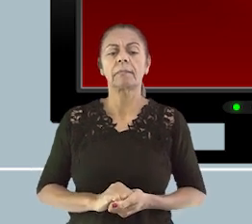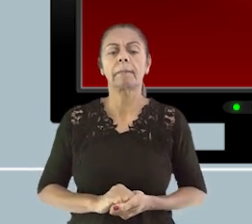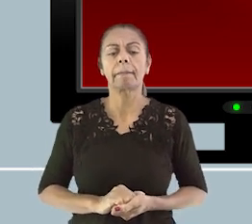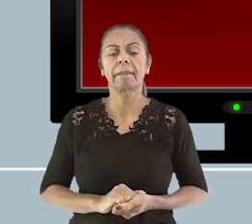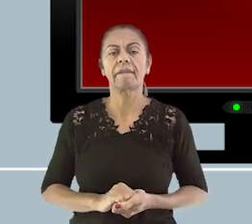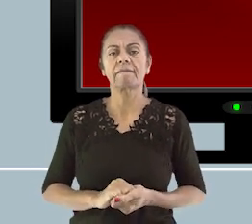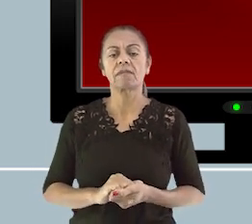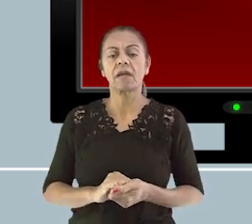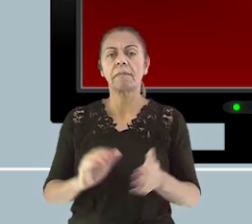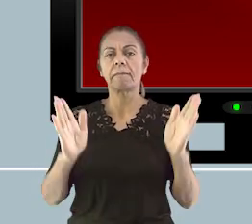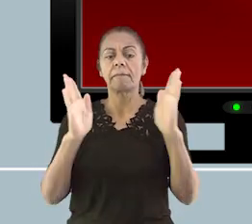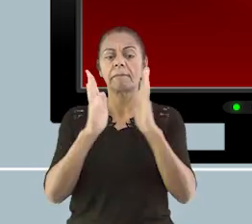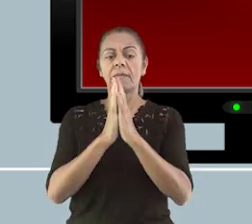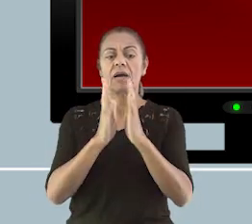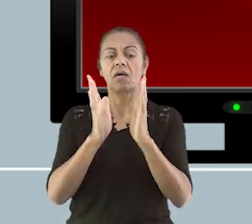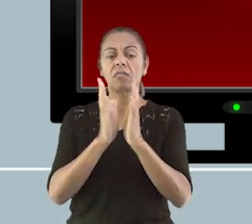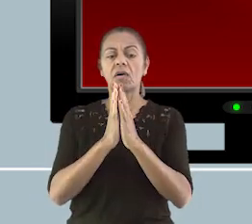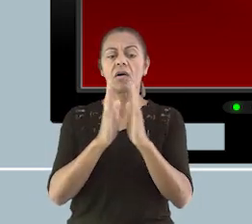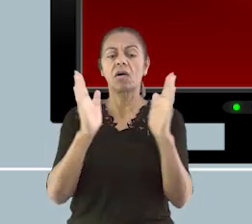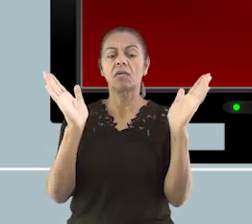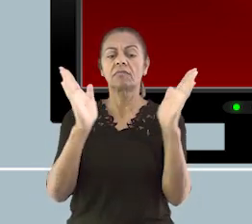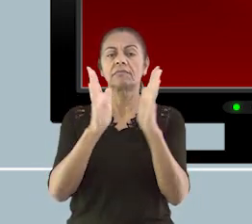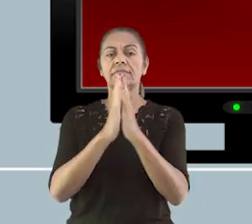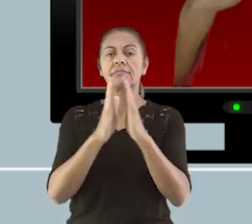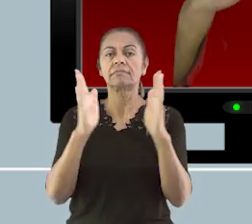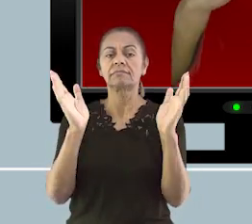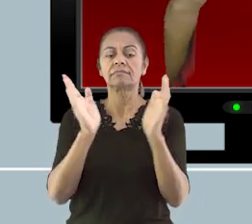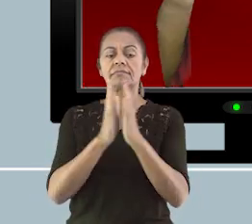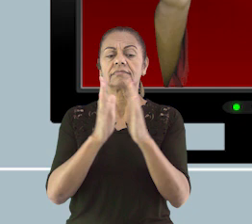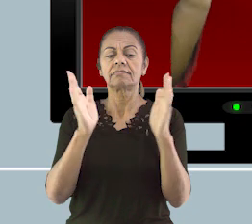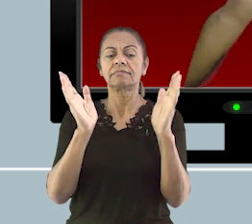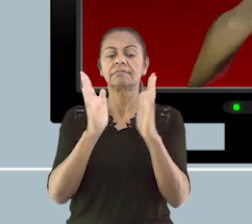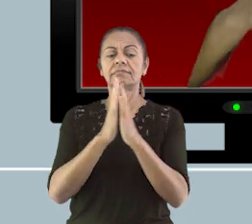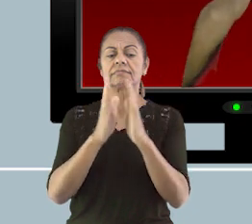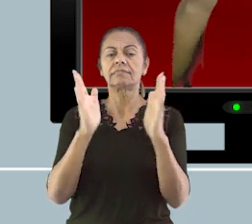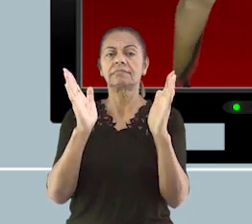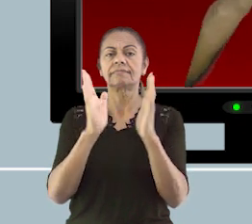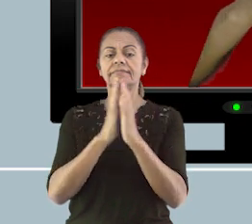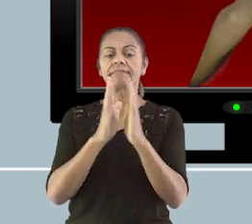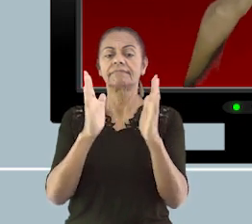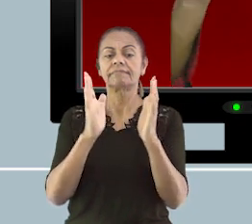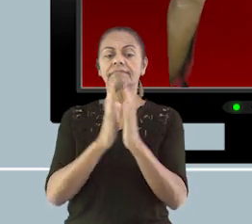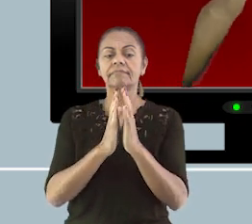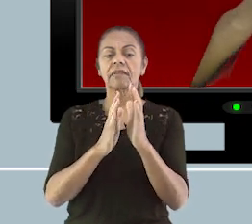exemplo, quando bater devagar, vamos correr no mesmo lugar. Certo?